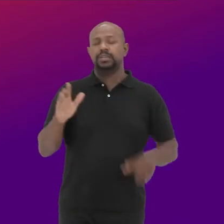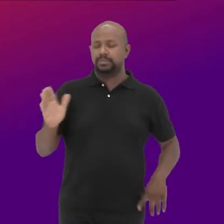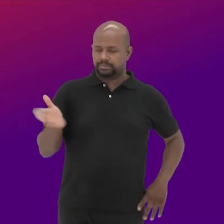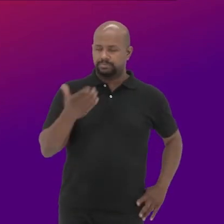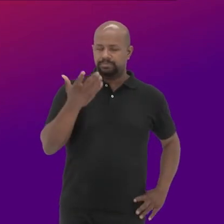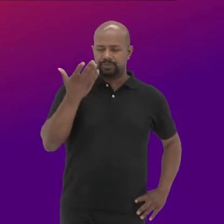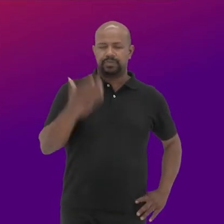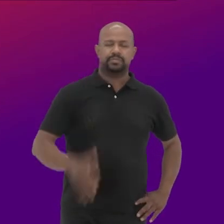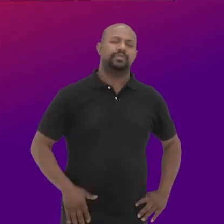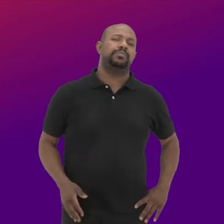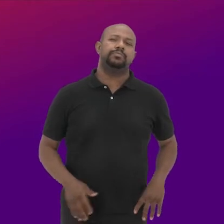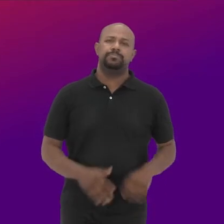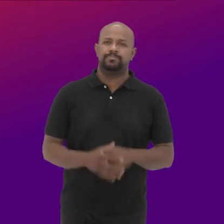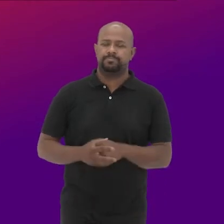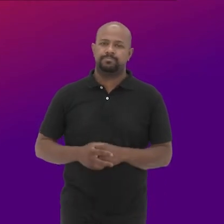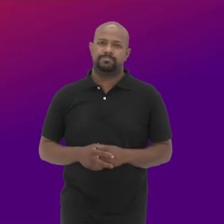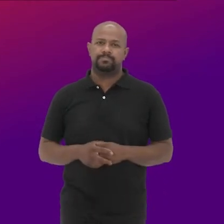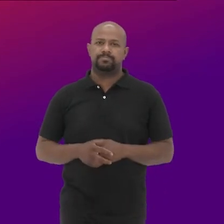passar, por favor.